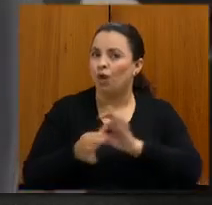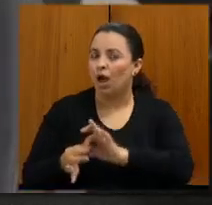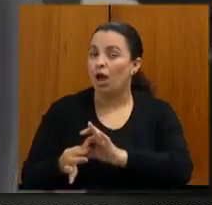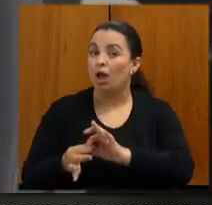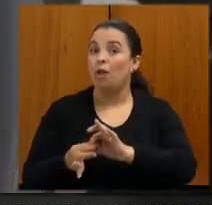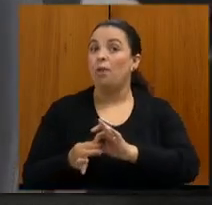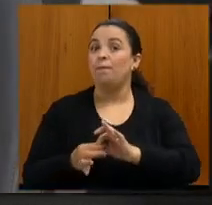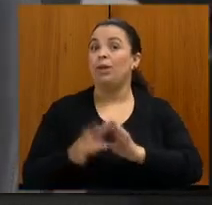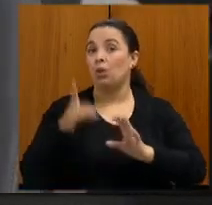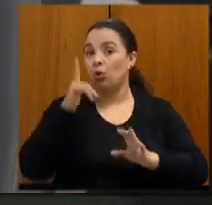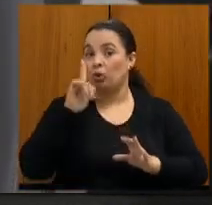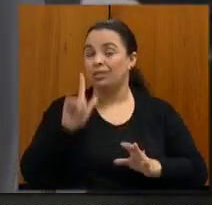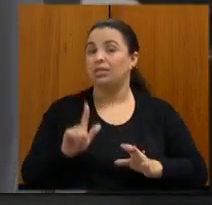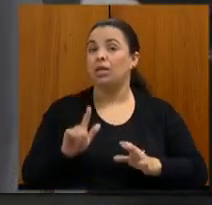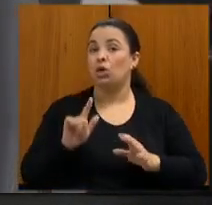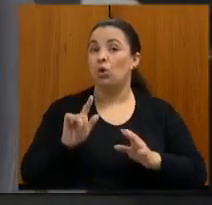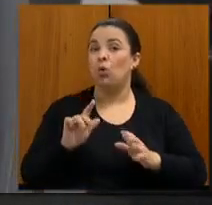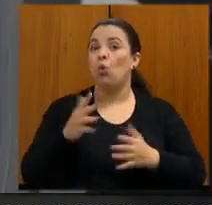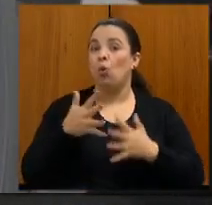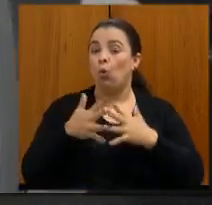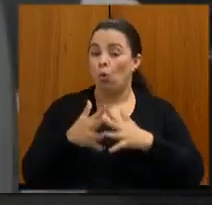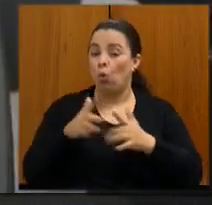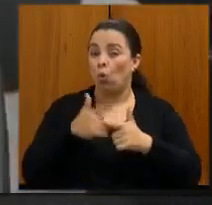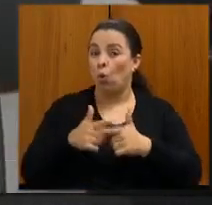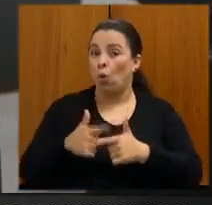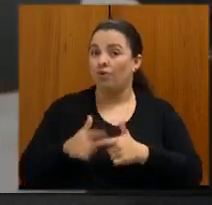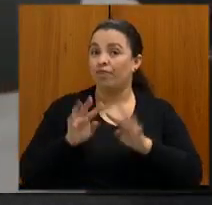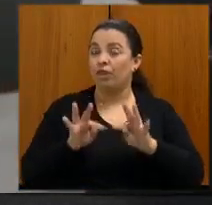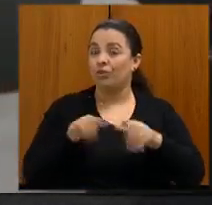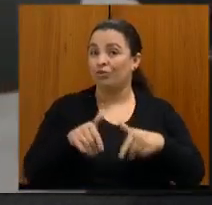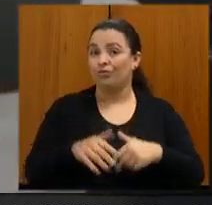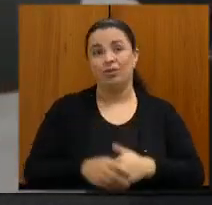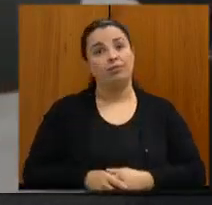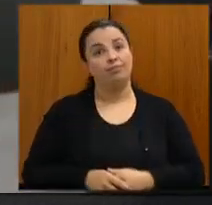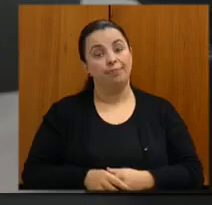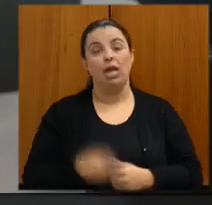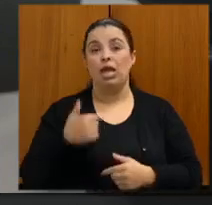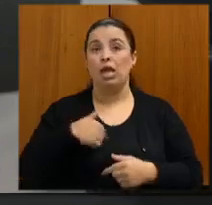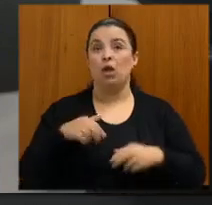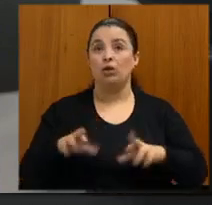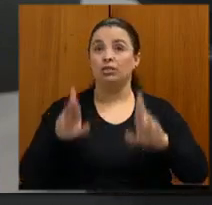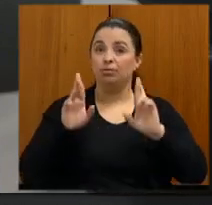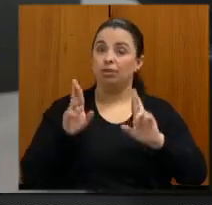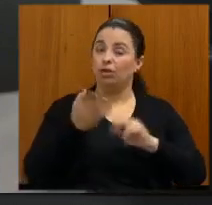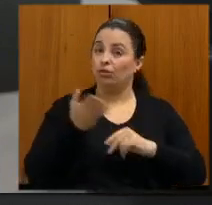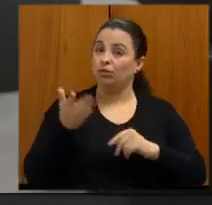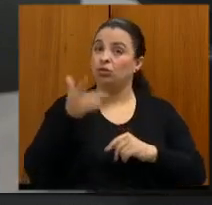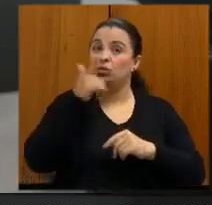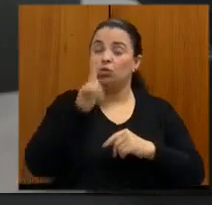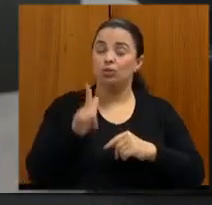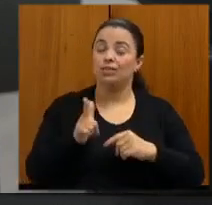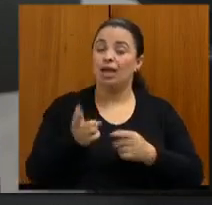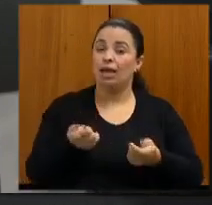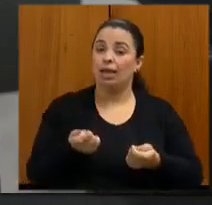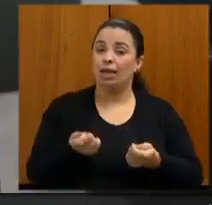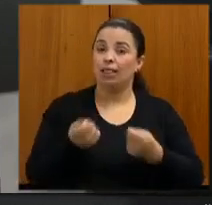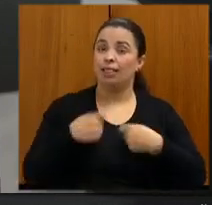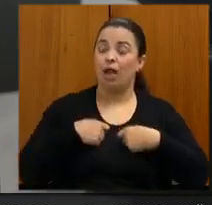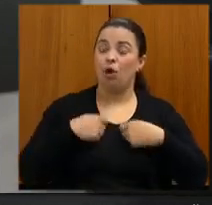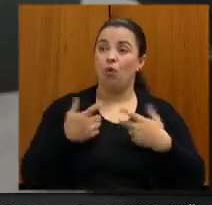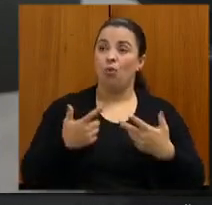você que o estado não cumpriu e eles trouxeram aí e aí eu espero que vocês consigam a fazer alguma